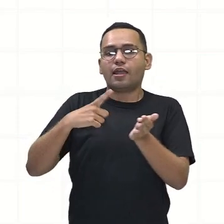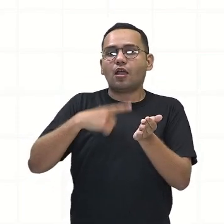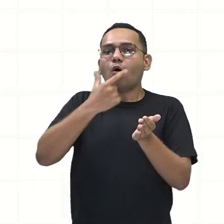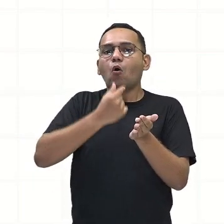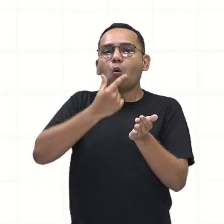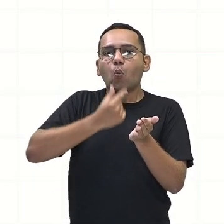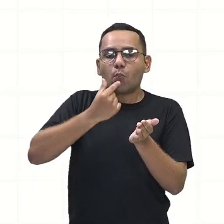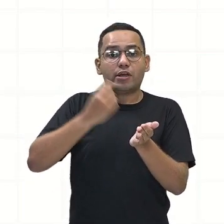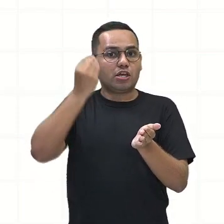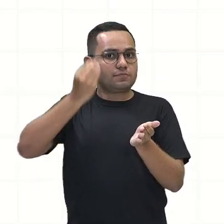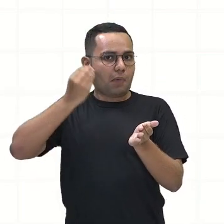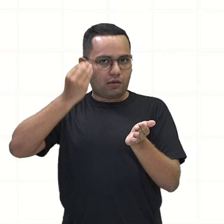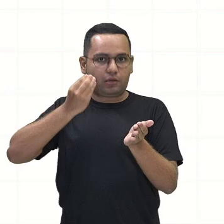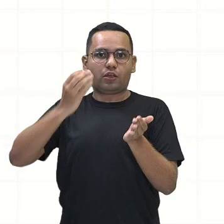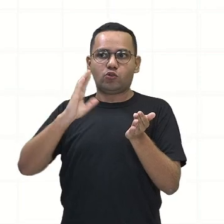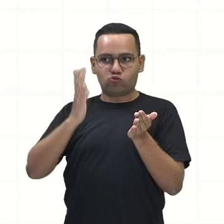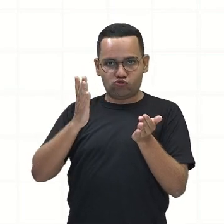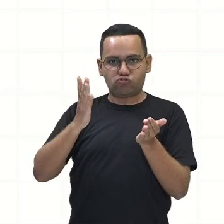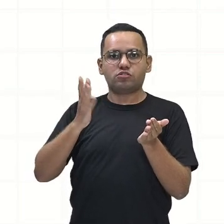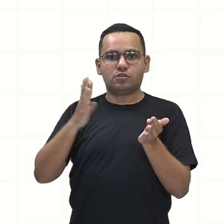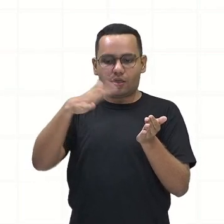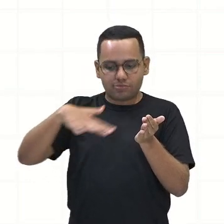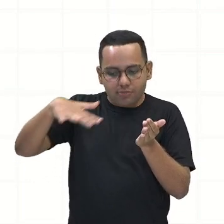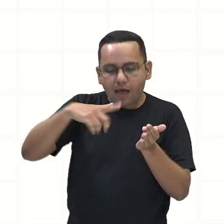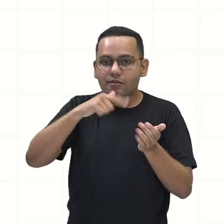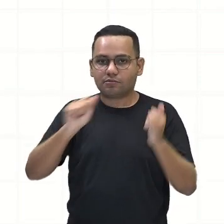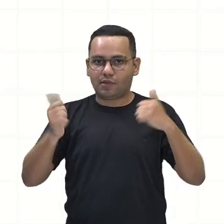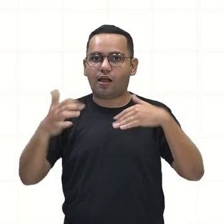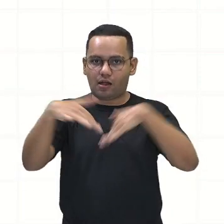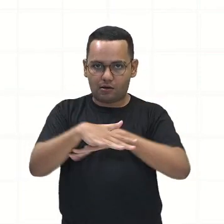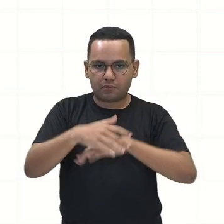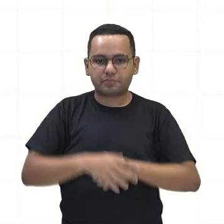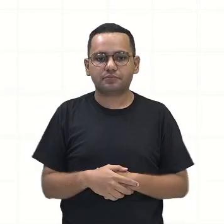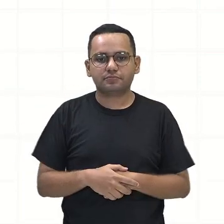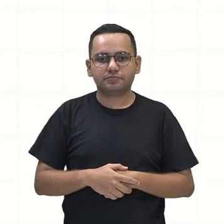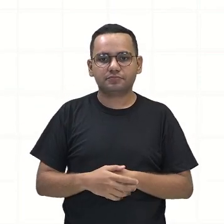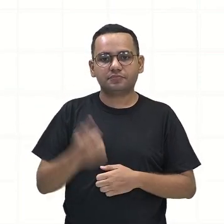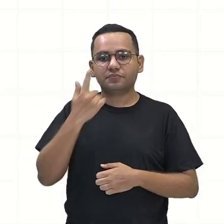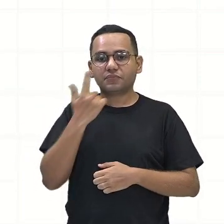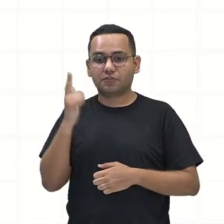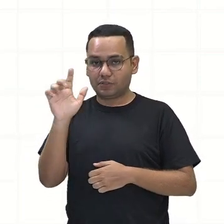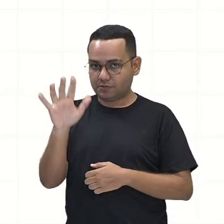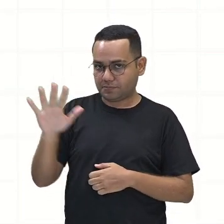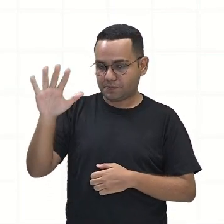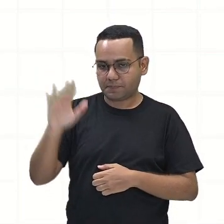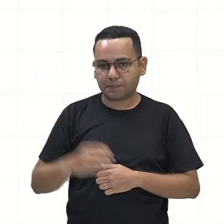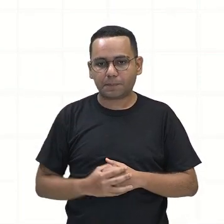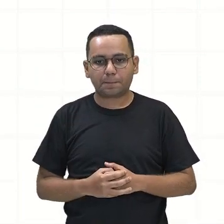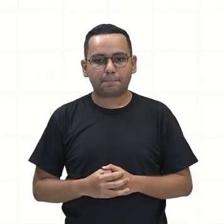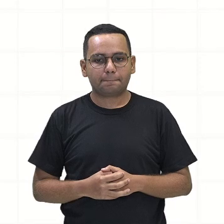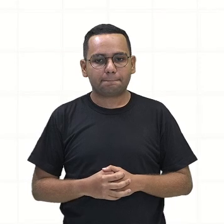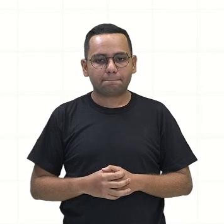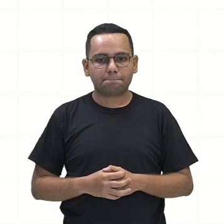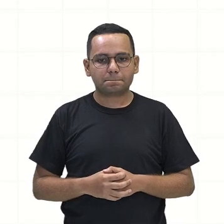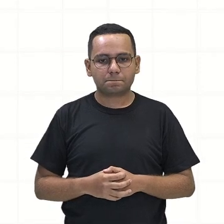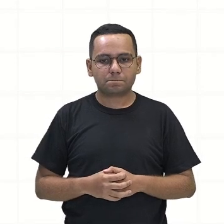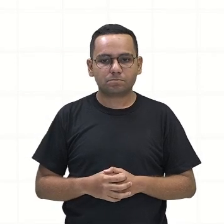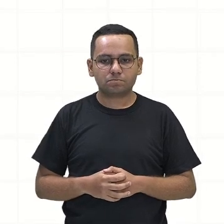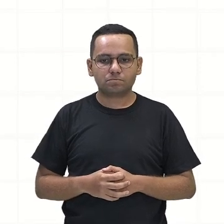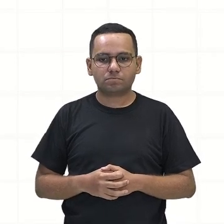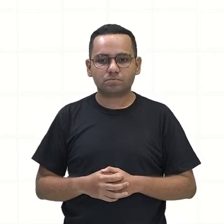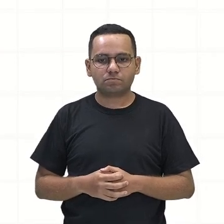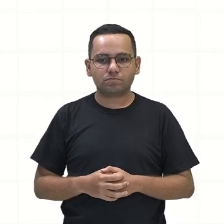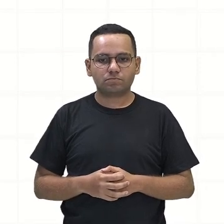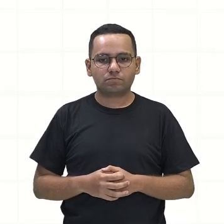na travessia oceânica. Observem aqui que tem uma imagem do Cabo de Santo Agostinho, em Pernambuco, que foi